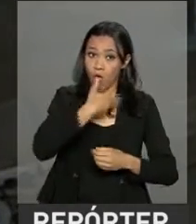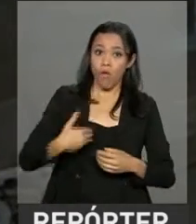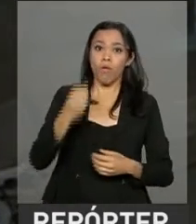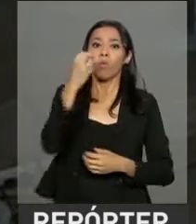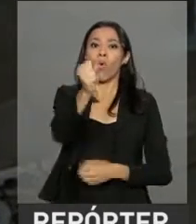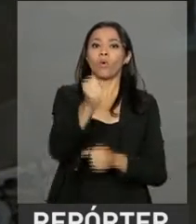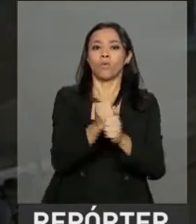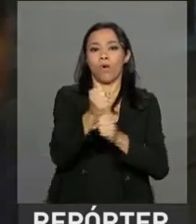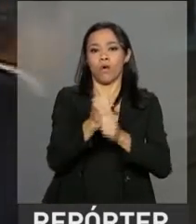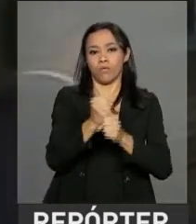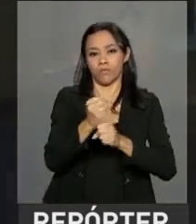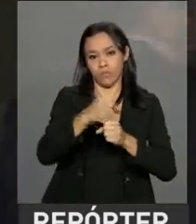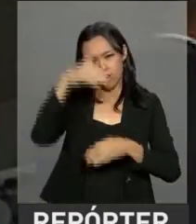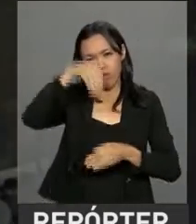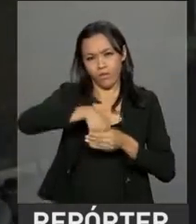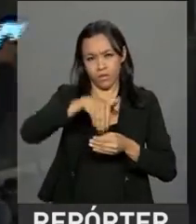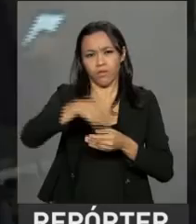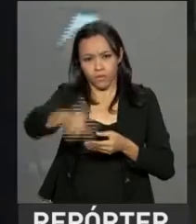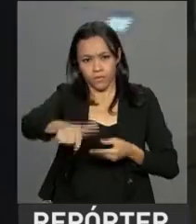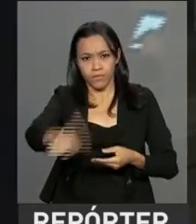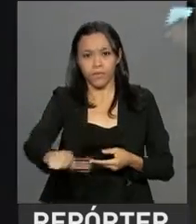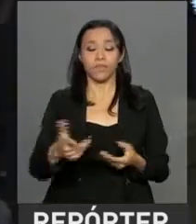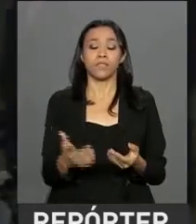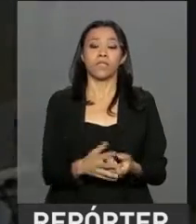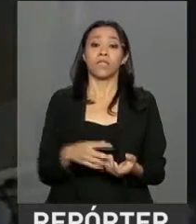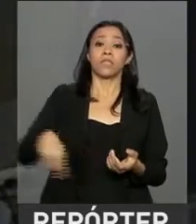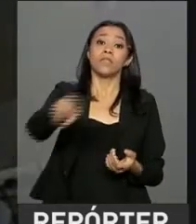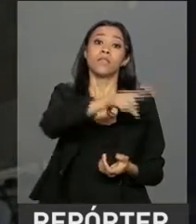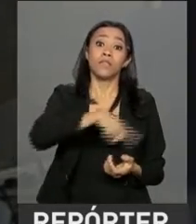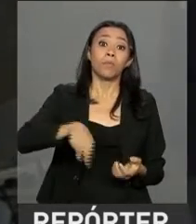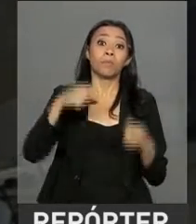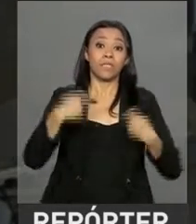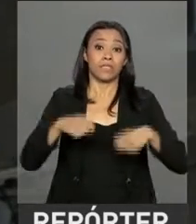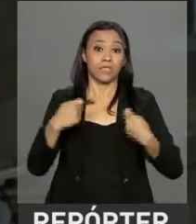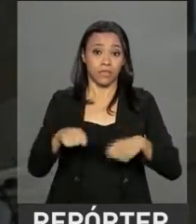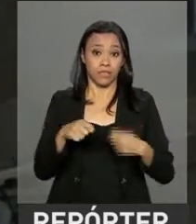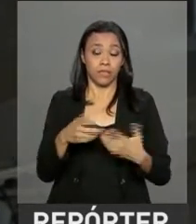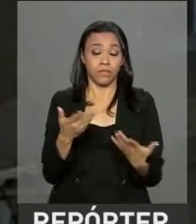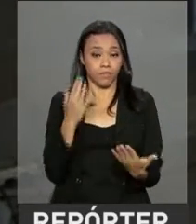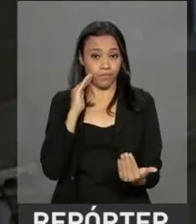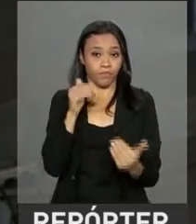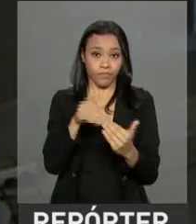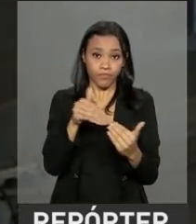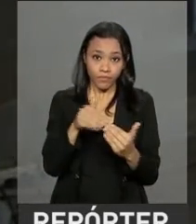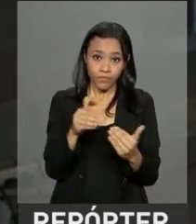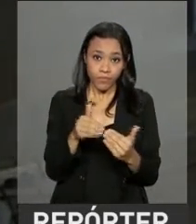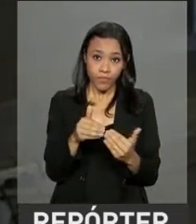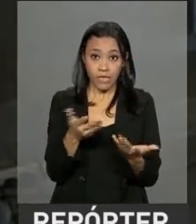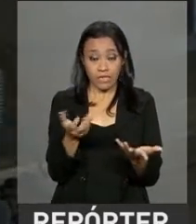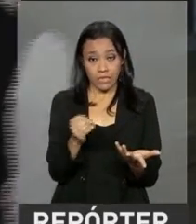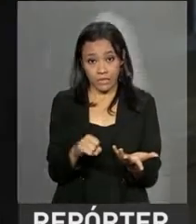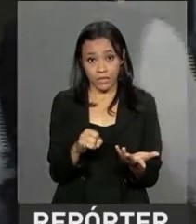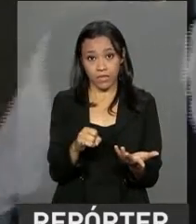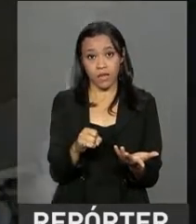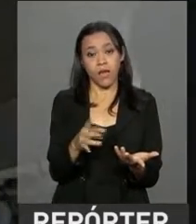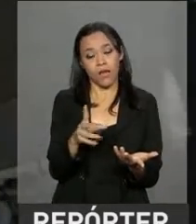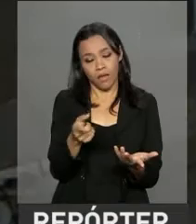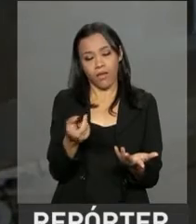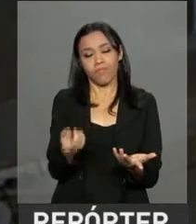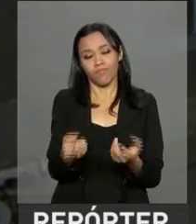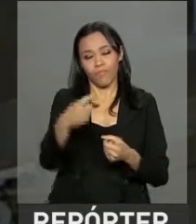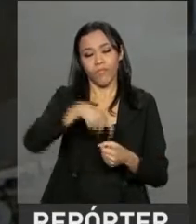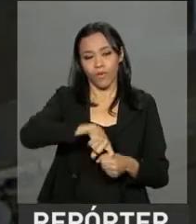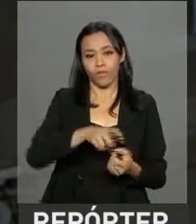definitivamente, 54 dos 81 senadores precisam votar a favor do impeachment. Caso contrário, ela retorna